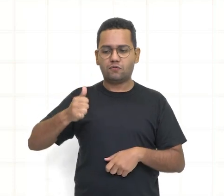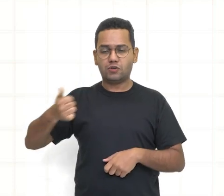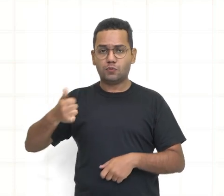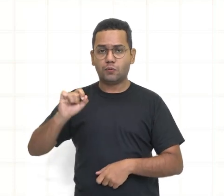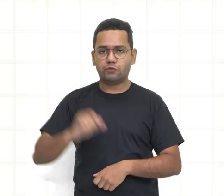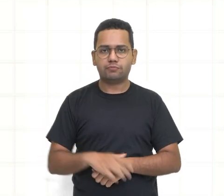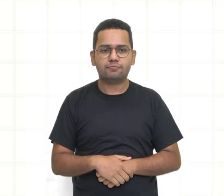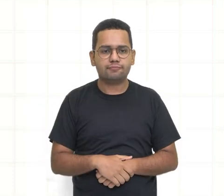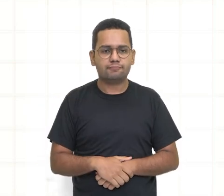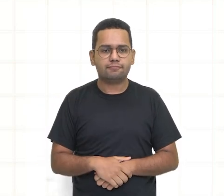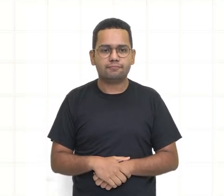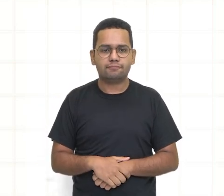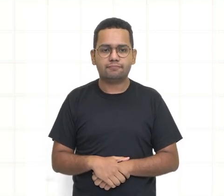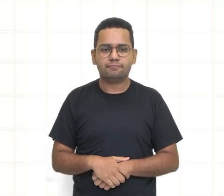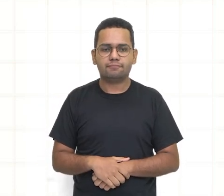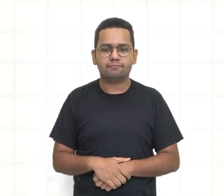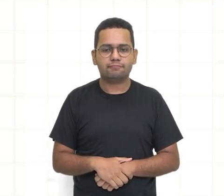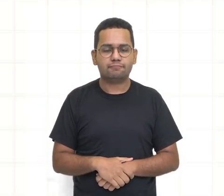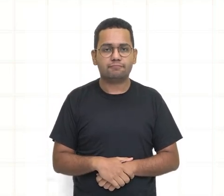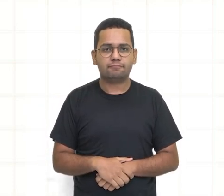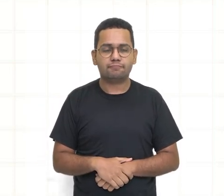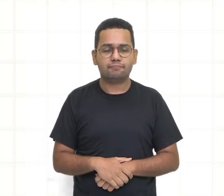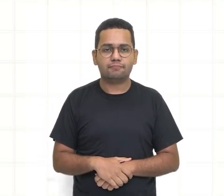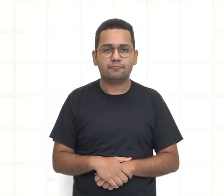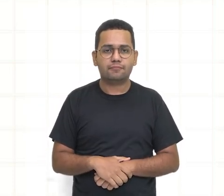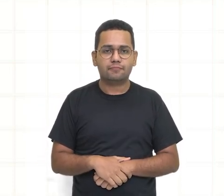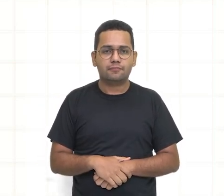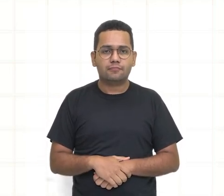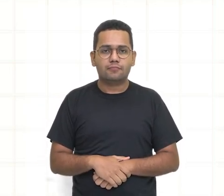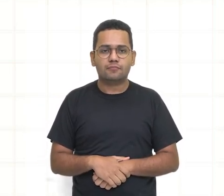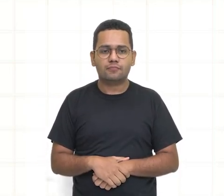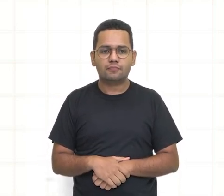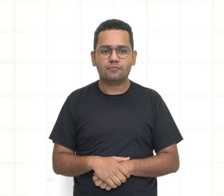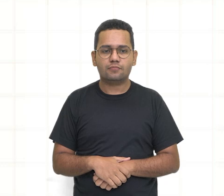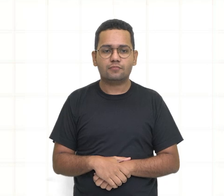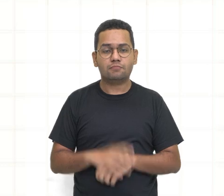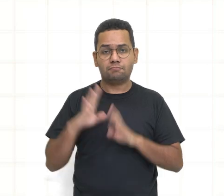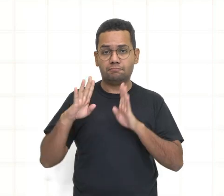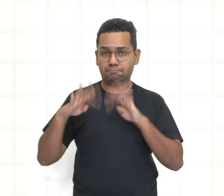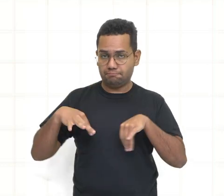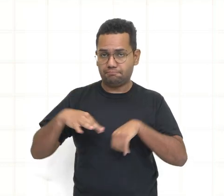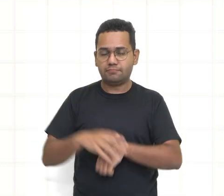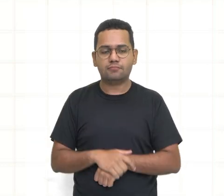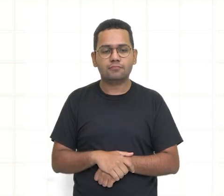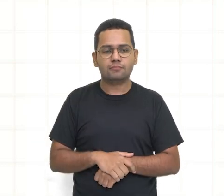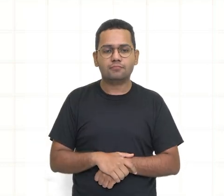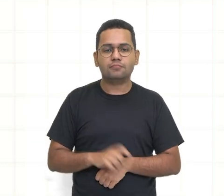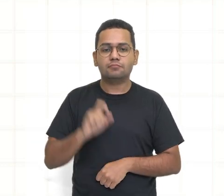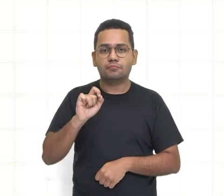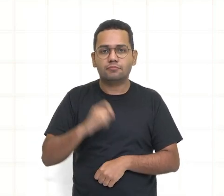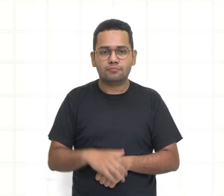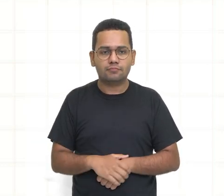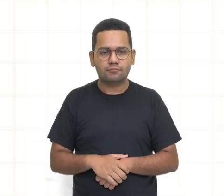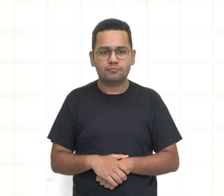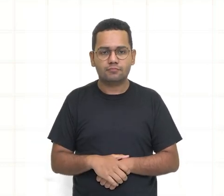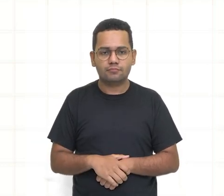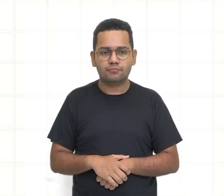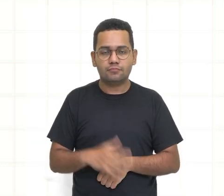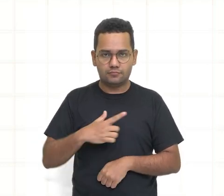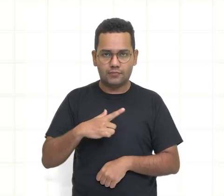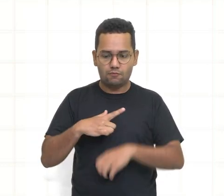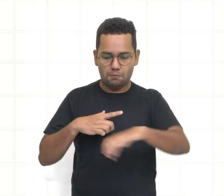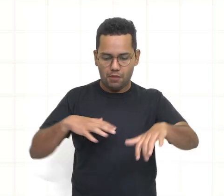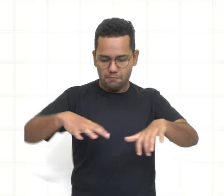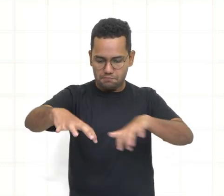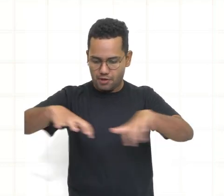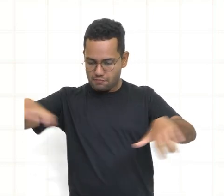ou melhor, teve o seu fim a partir desse instante com o